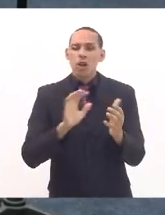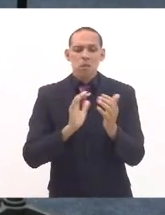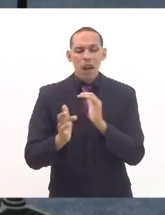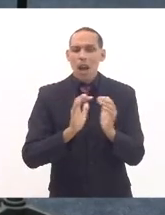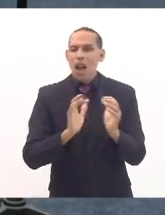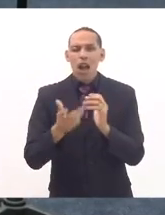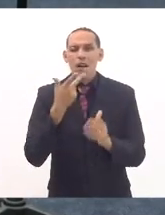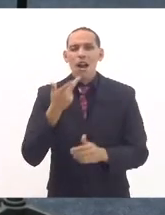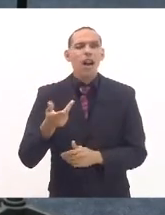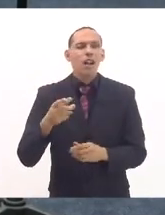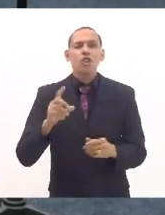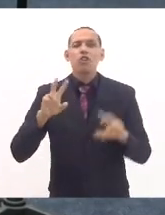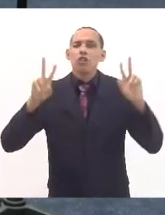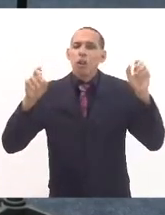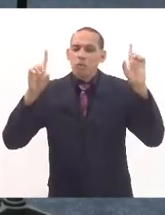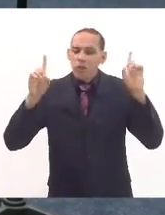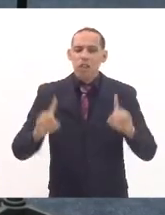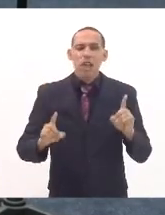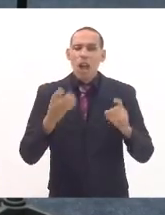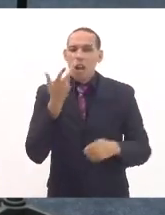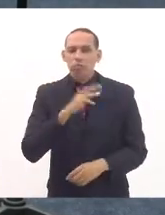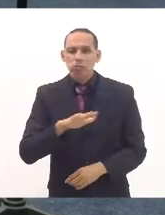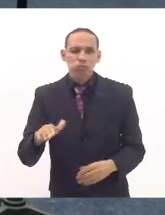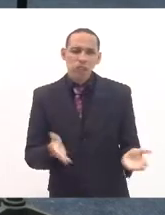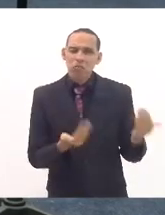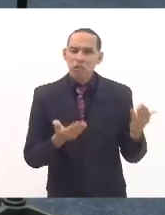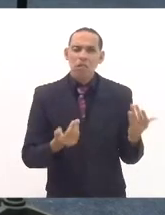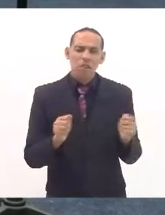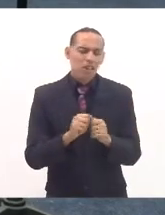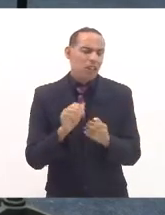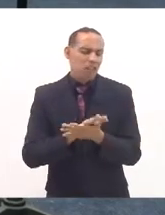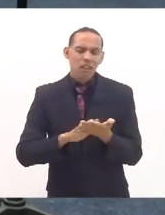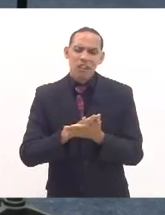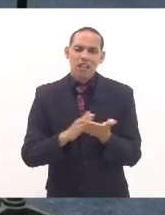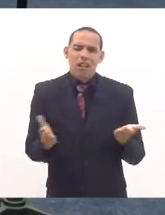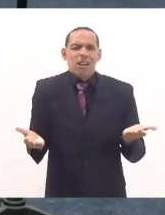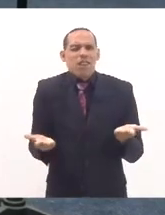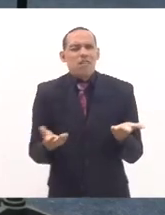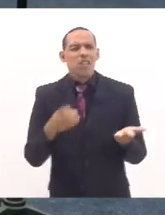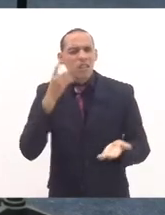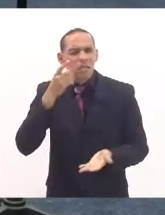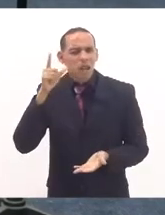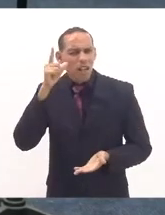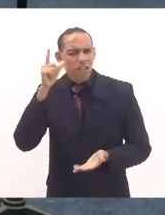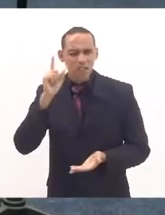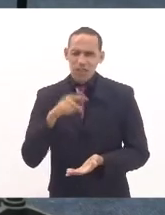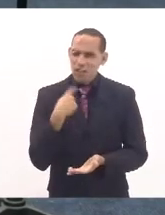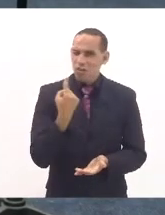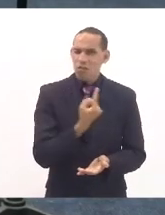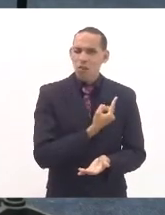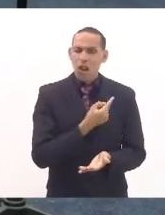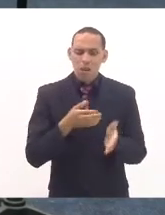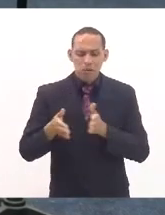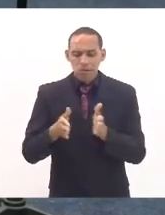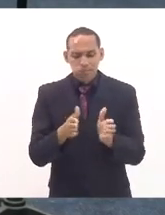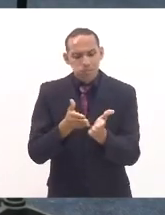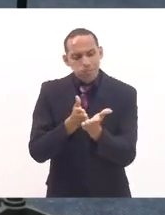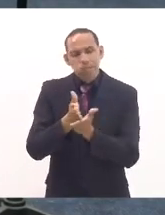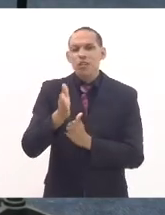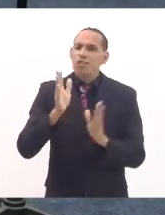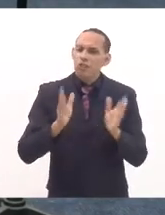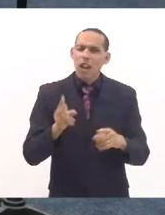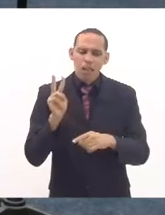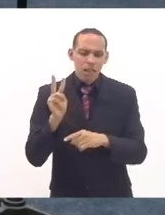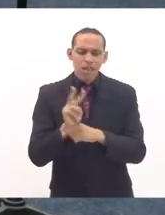para falar dos direitos da criança e do adolescente. Não fazem. Agora, deputada Lucinha, a gente que tem uma trajetória em defesa